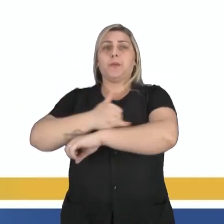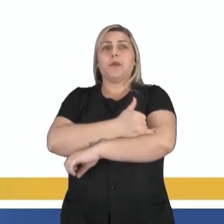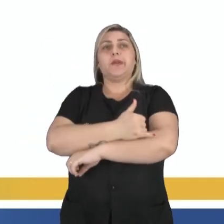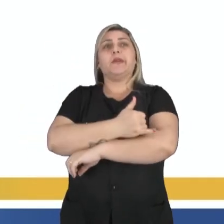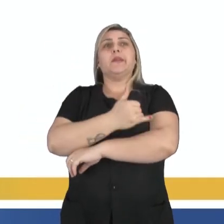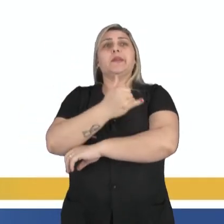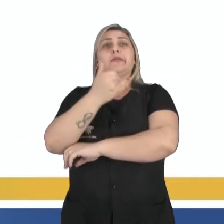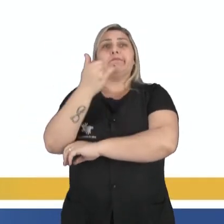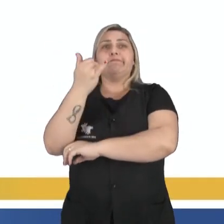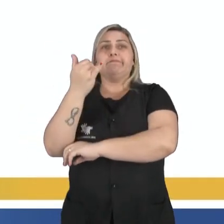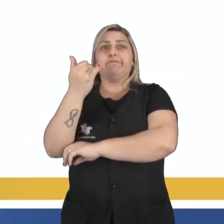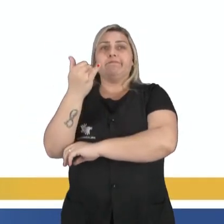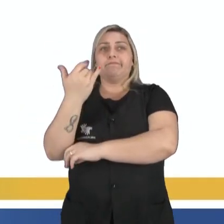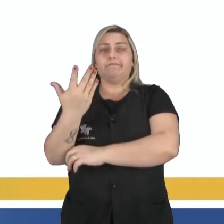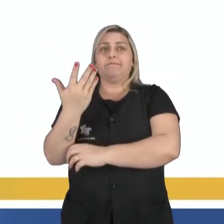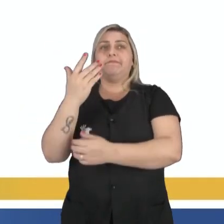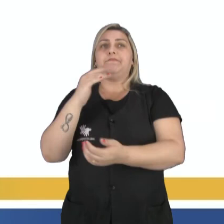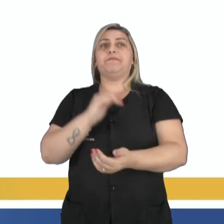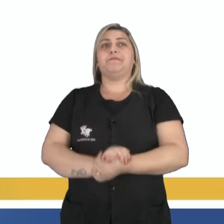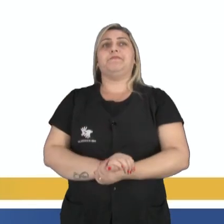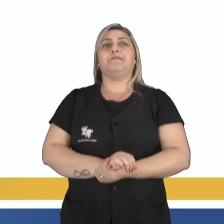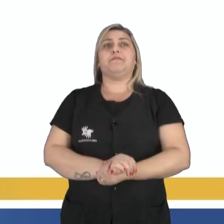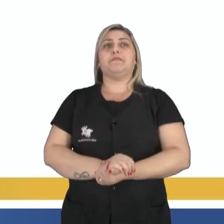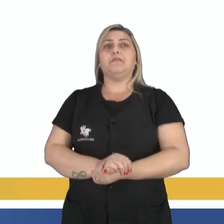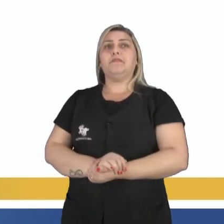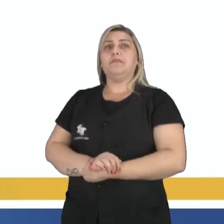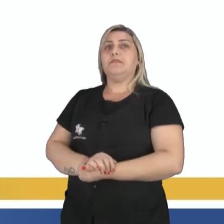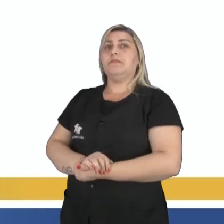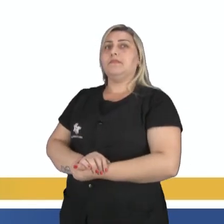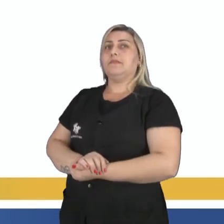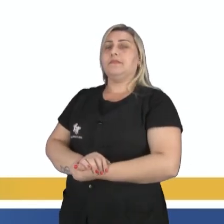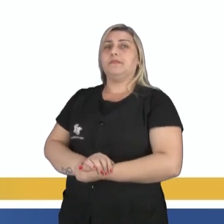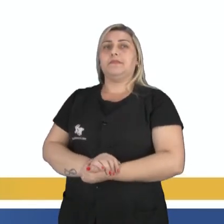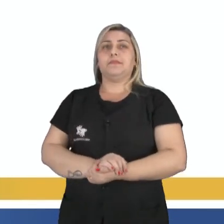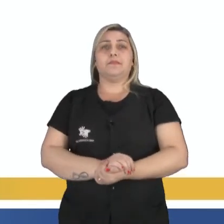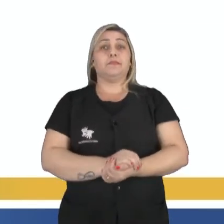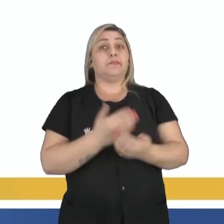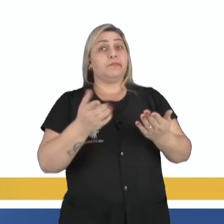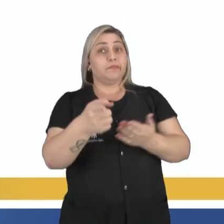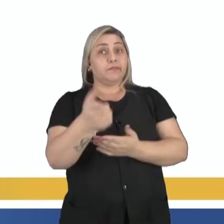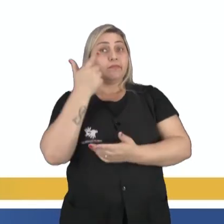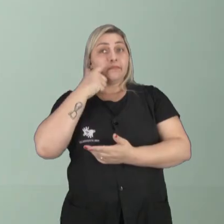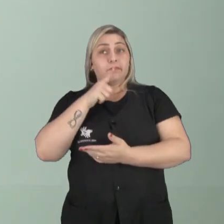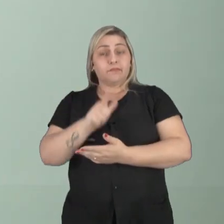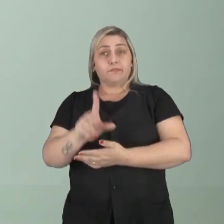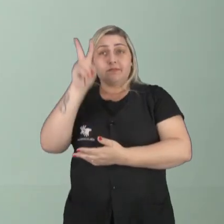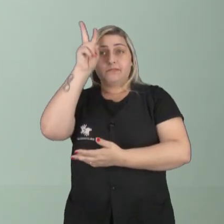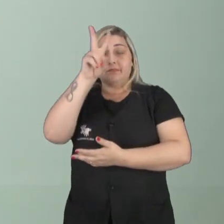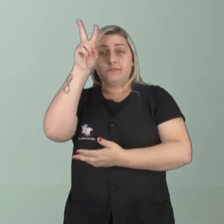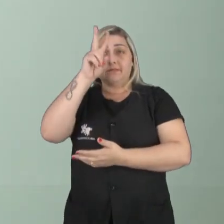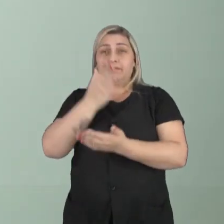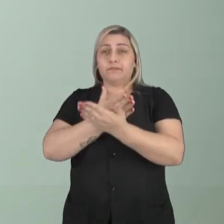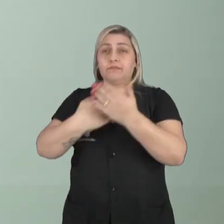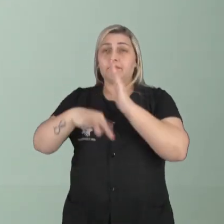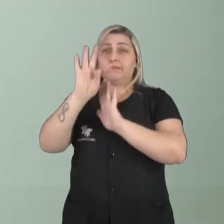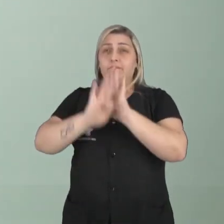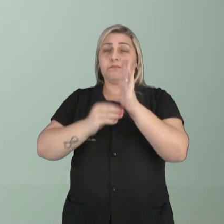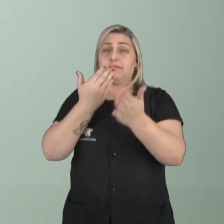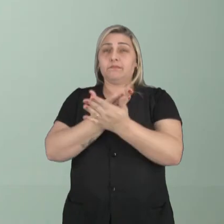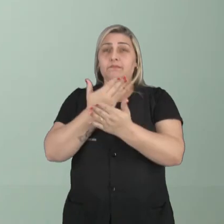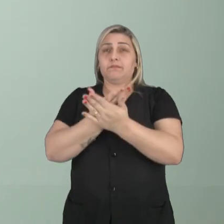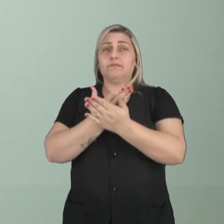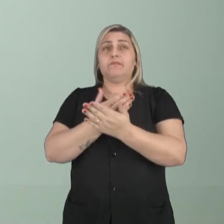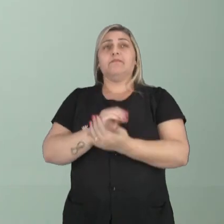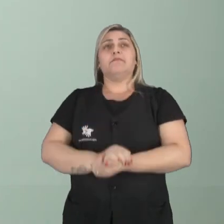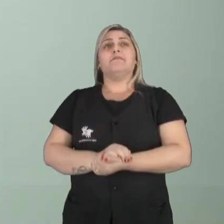e letra D, 4 vezes chances de obesidade. E aí, você conseguiu lembrar do início da aula que falamos sobre